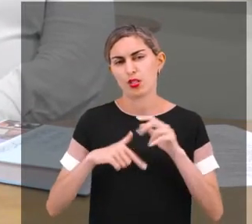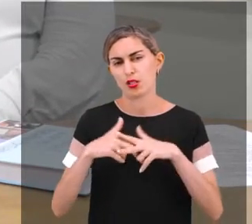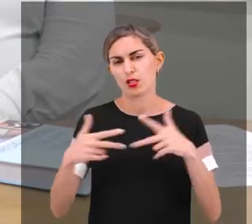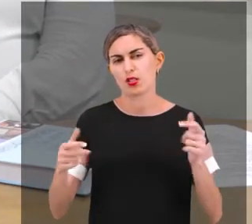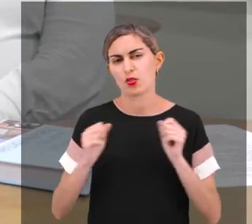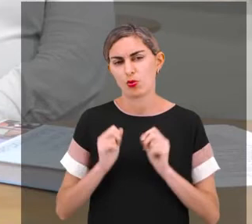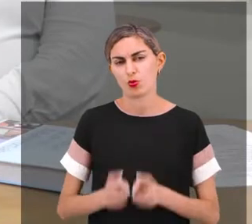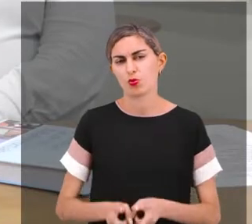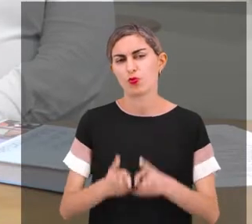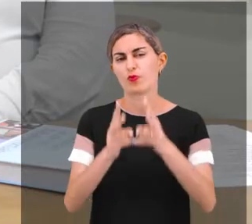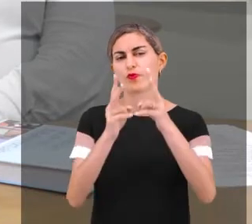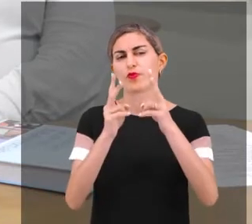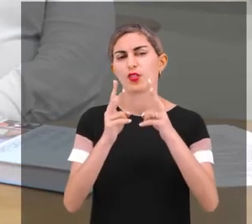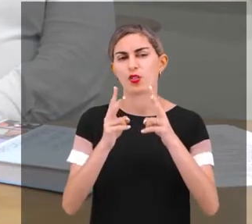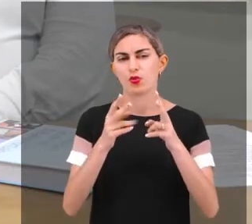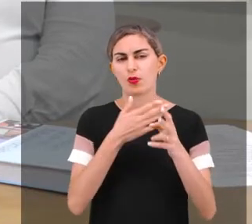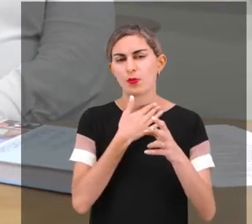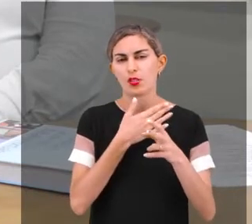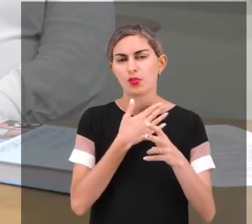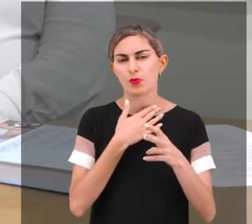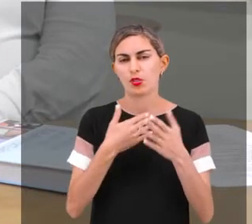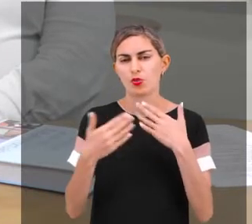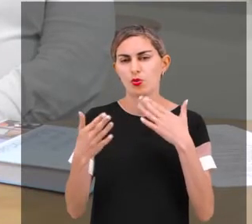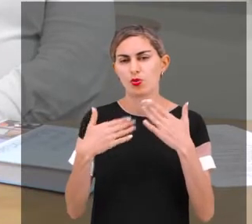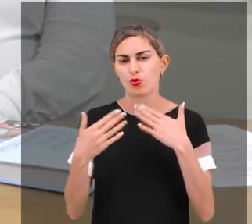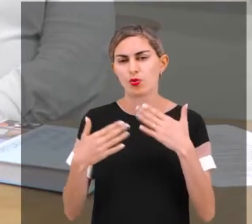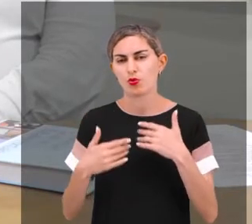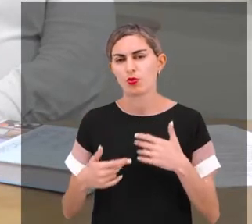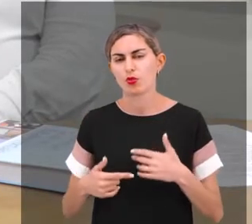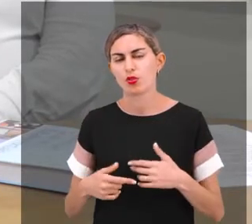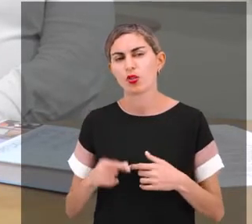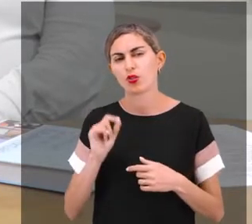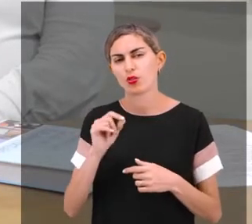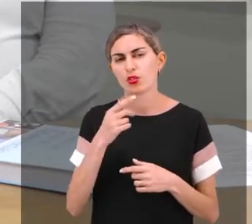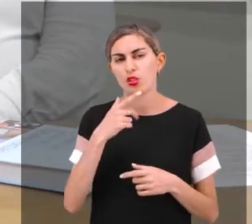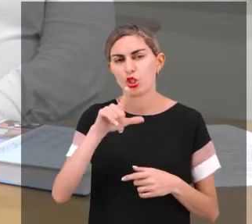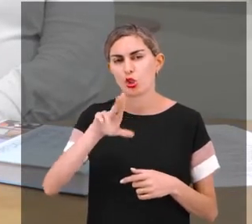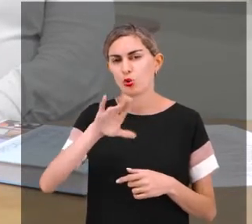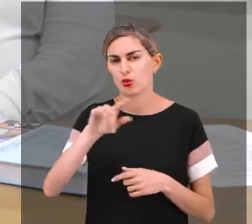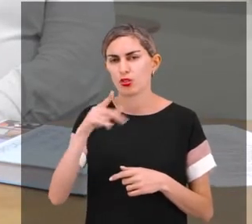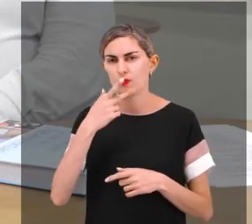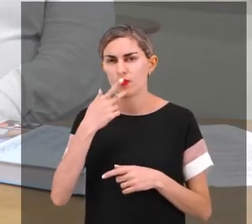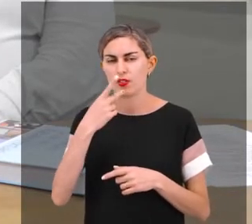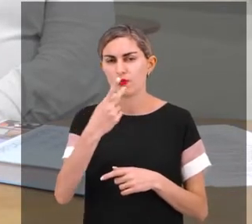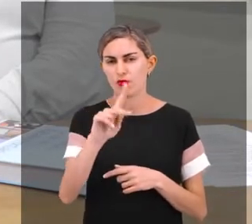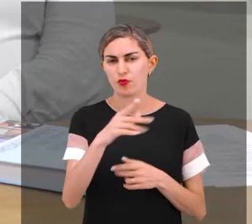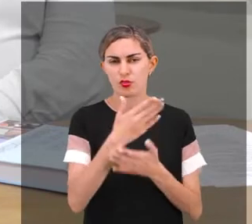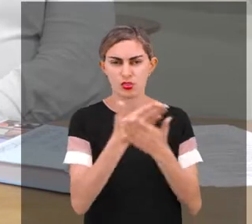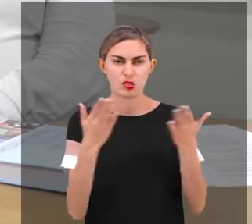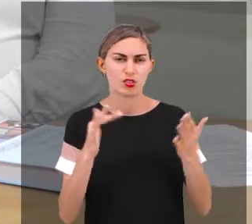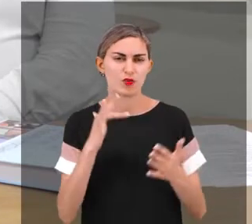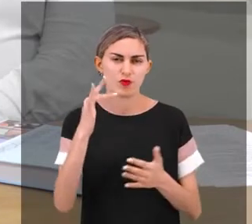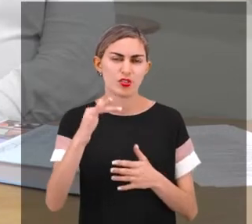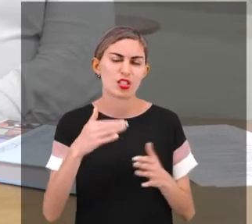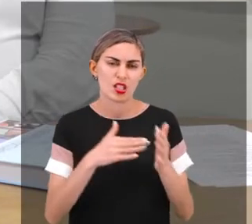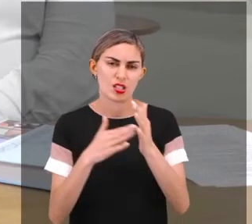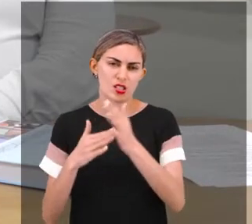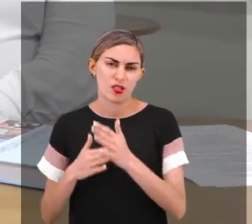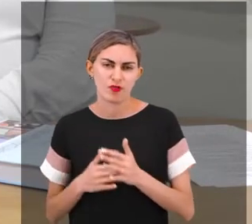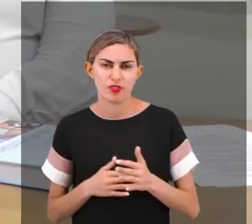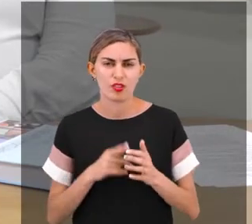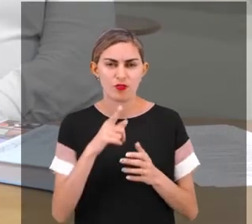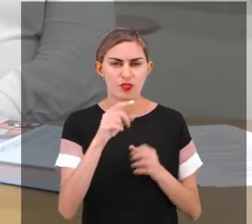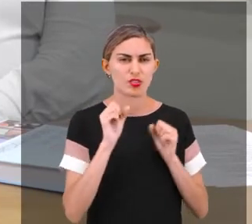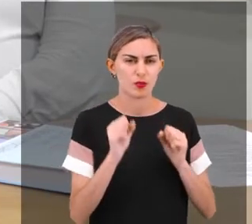utilizar. Na continuação do nosso bate-papo, eu queria conversar também com o Luiz um pouco, para que o Luiz falasse para vocês, futuros alunos, os desafios